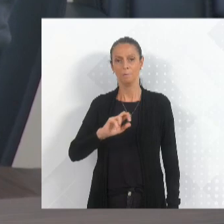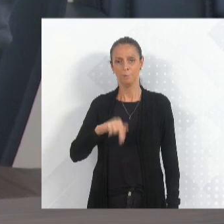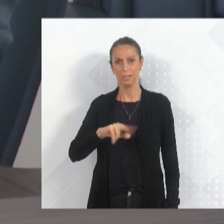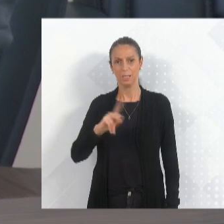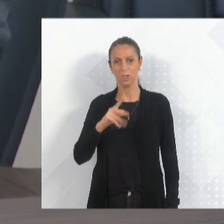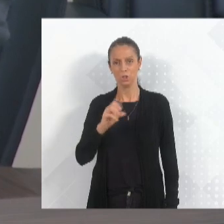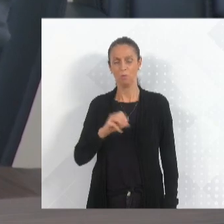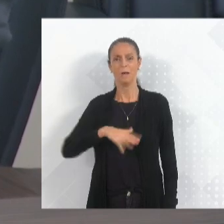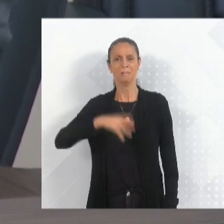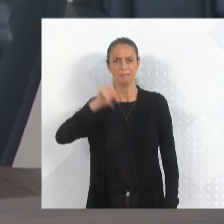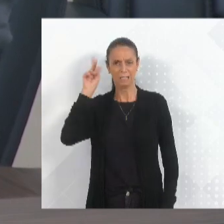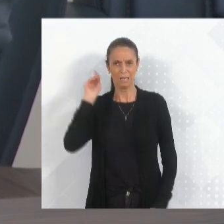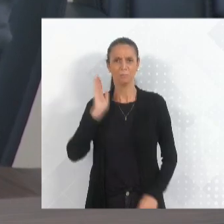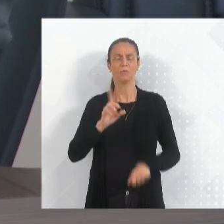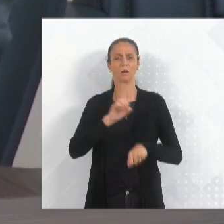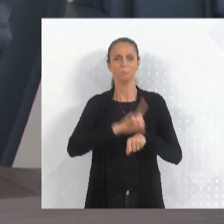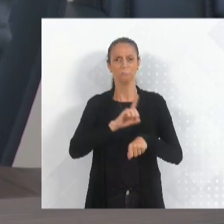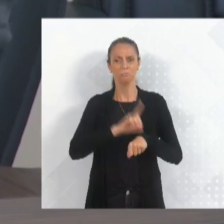coleta...